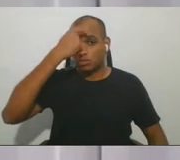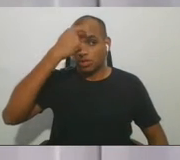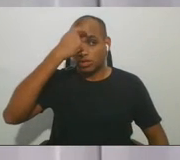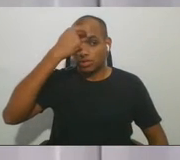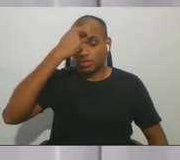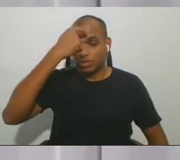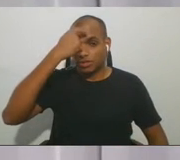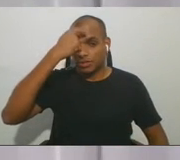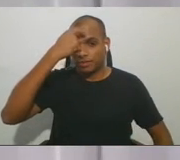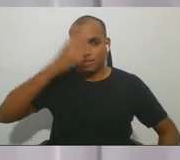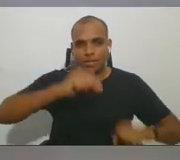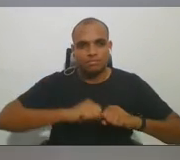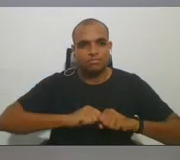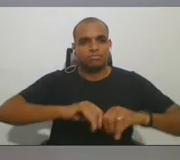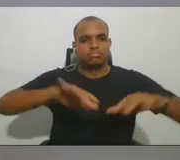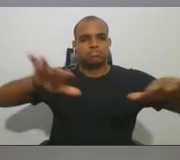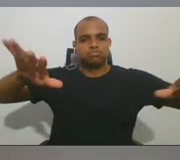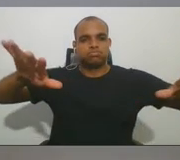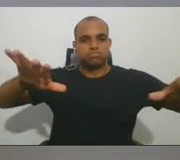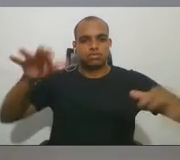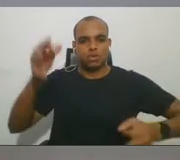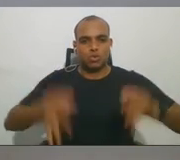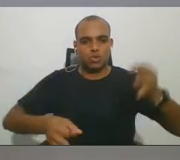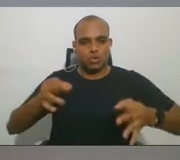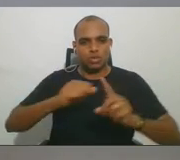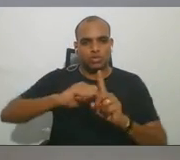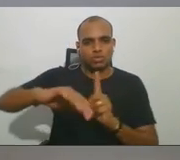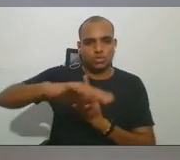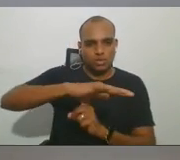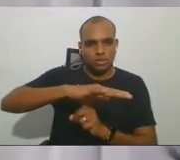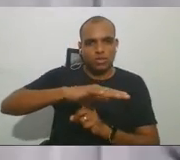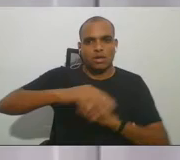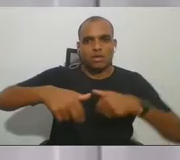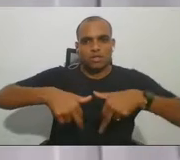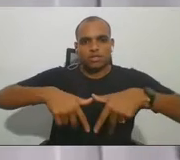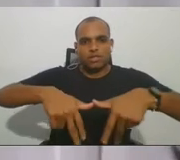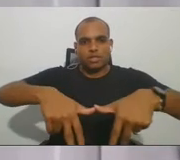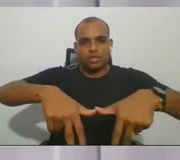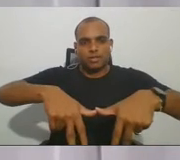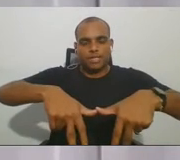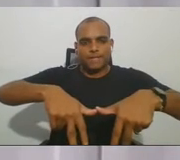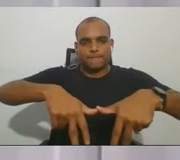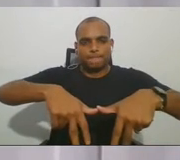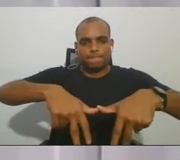No alcance da justiça social e de gênero. Muito bueno.